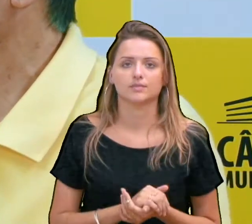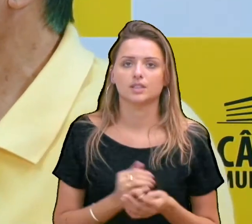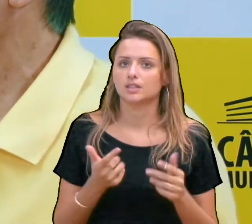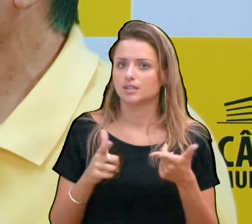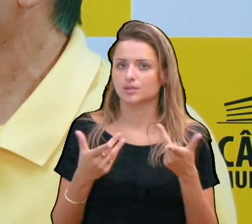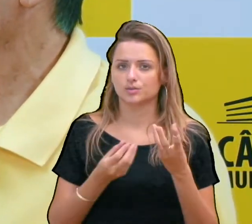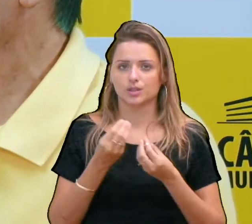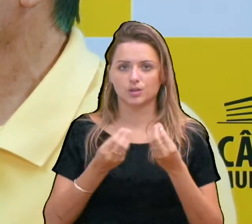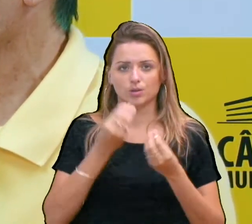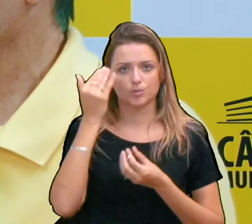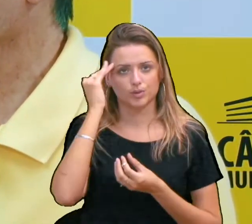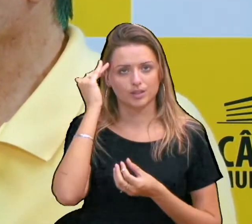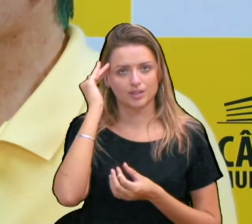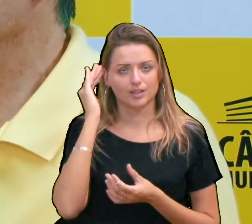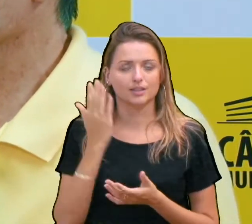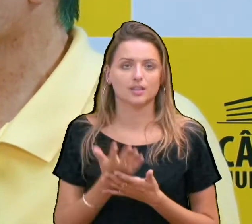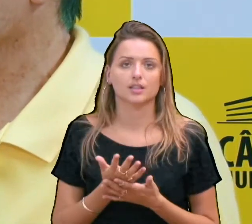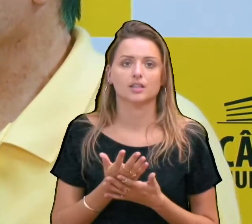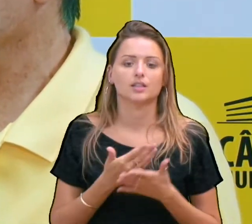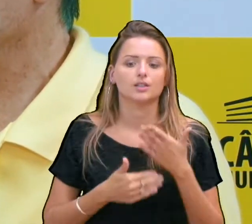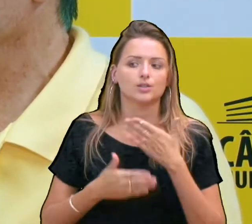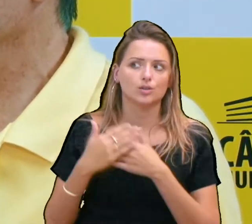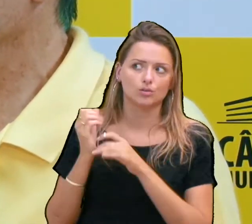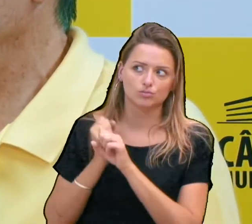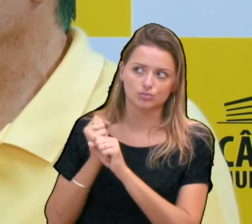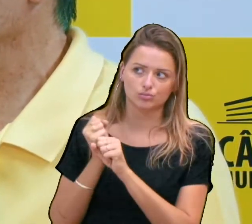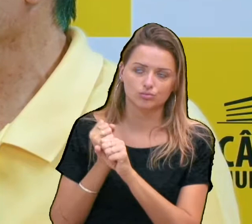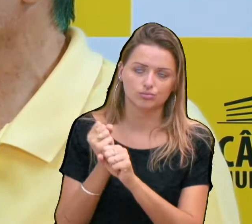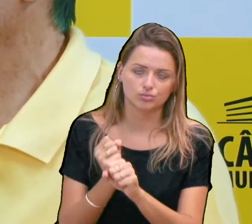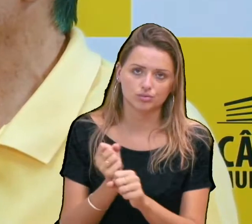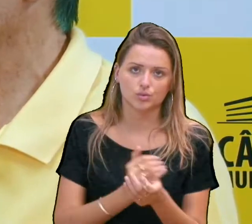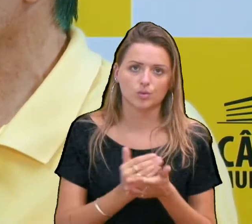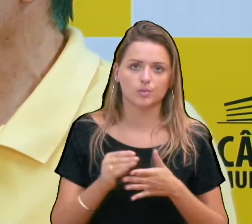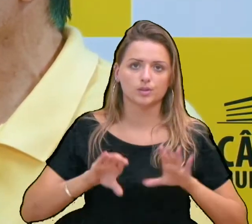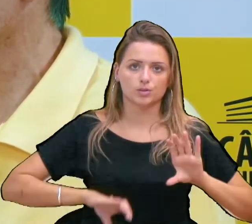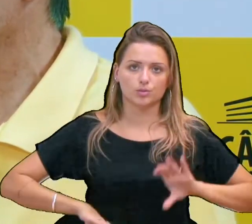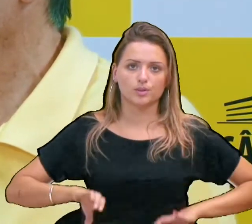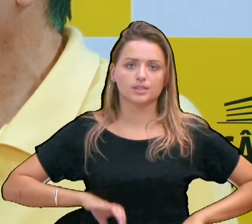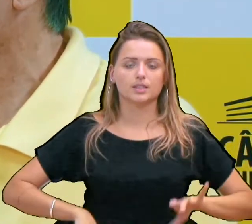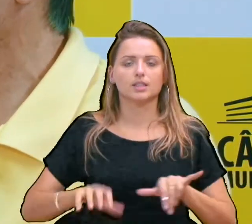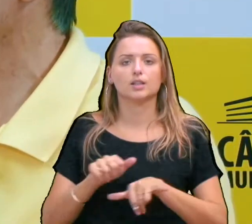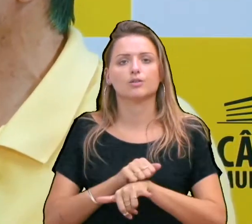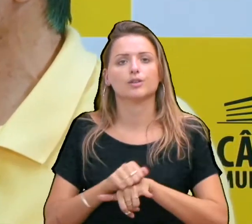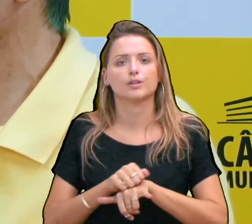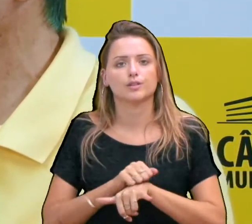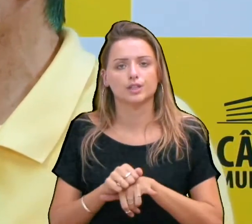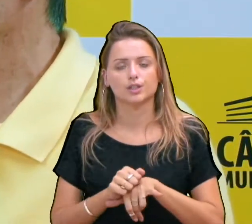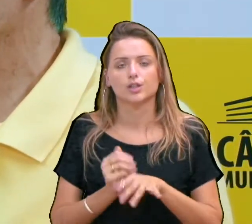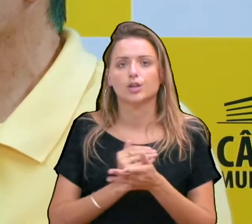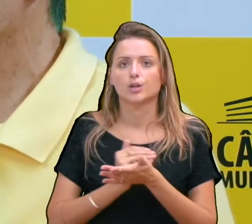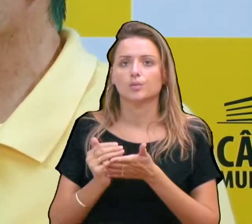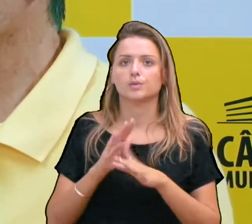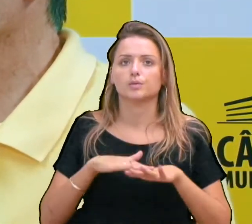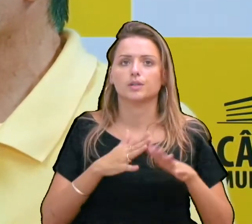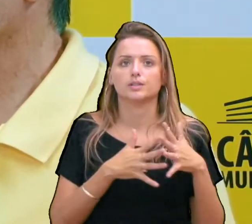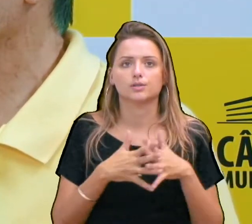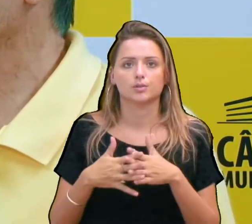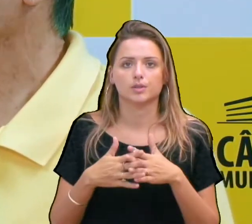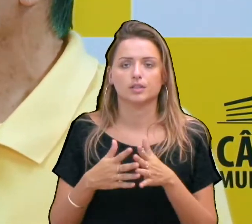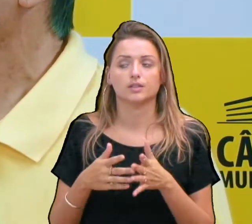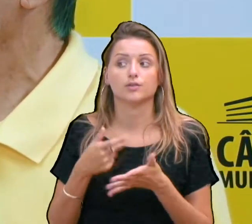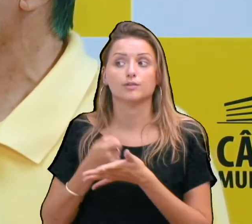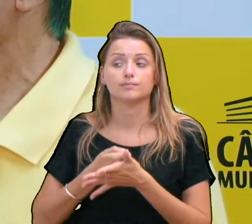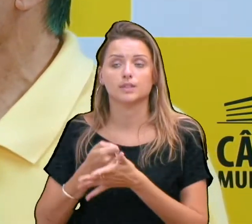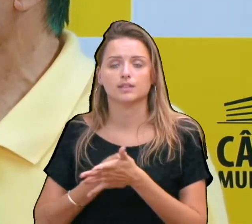para entender de outra forma. Quer dizer, ao longo dos anos, começou o Mensalão, veio a Lava Jato, a coisa foi apertando e eles foram